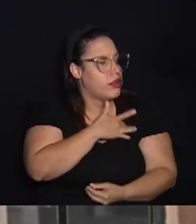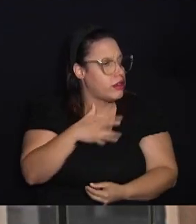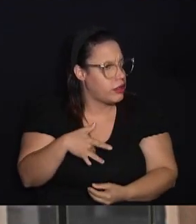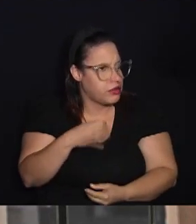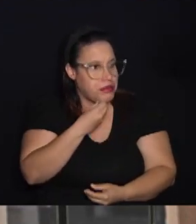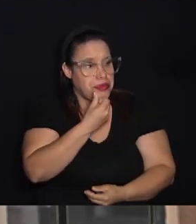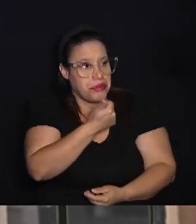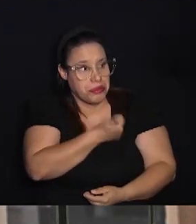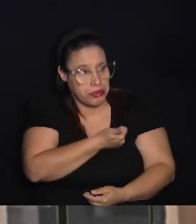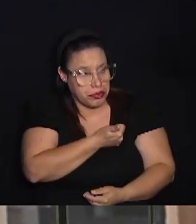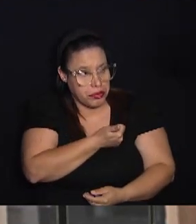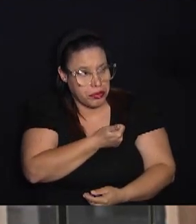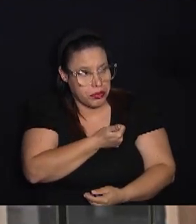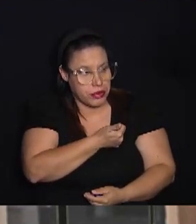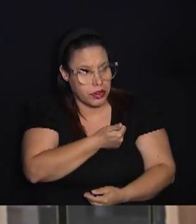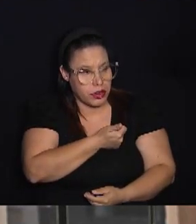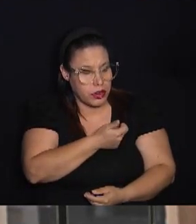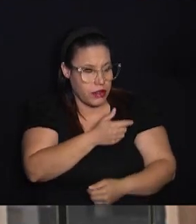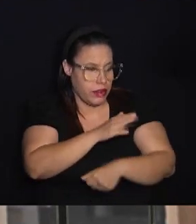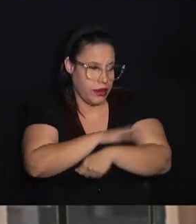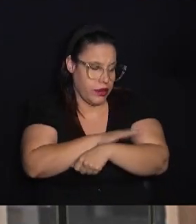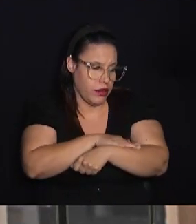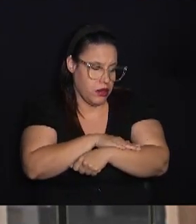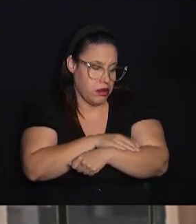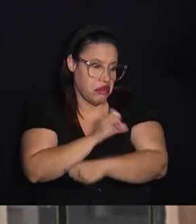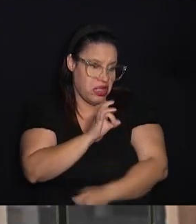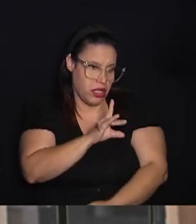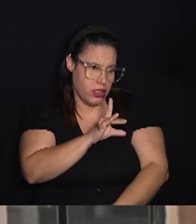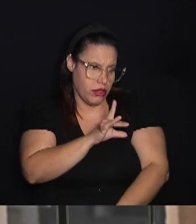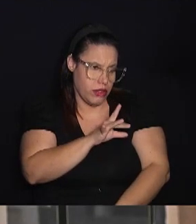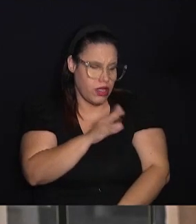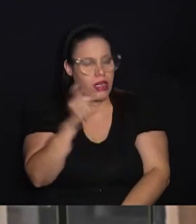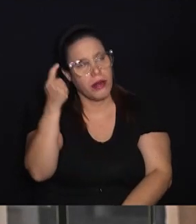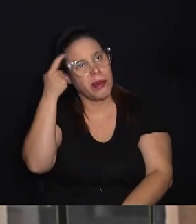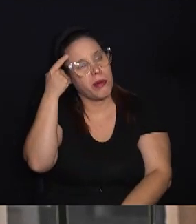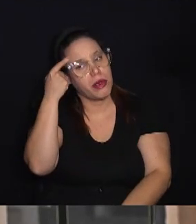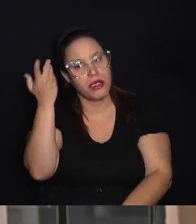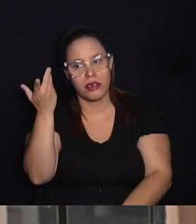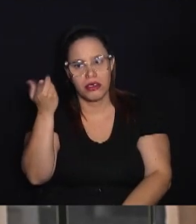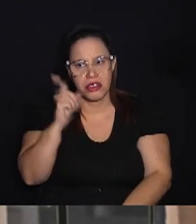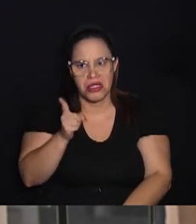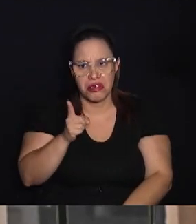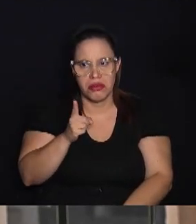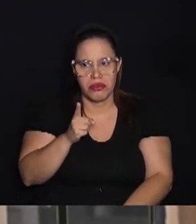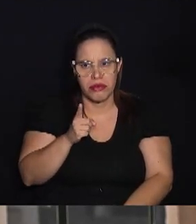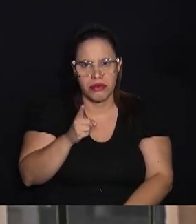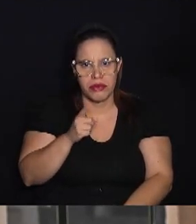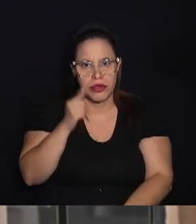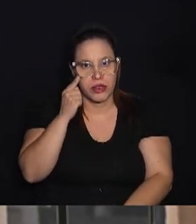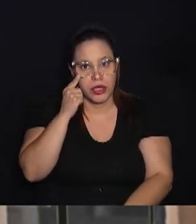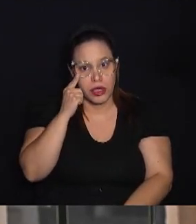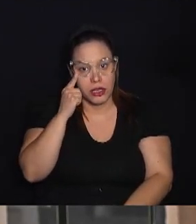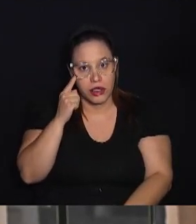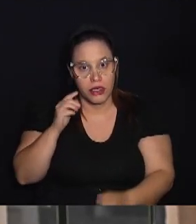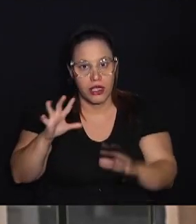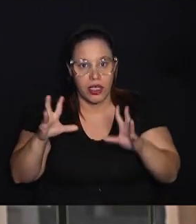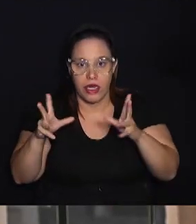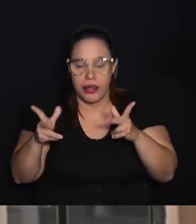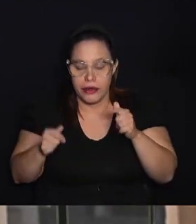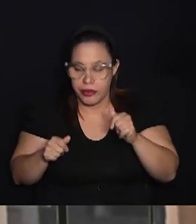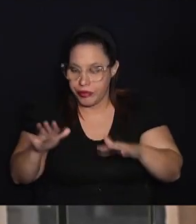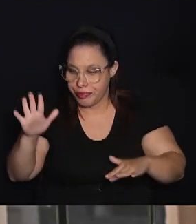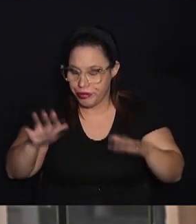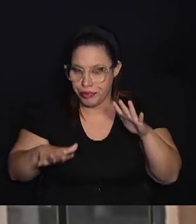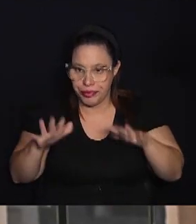eh de saúde física somente e a saúde mental né E como é que fica ficam as outras áreas eh